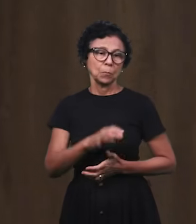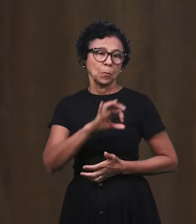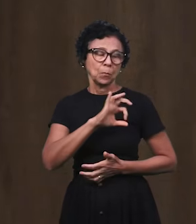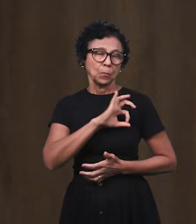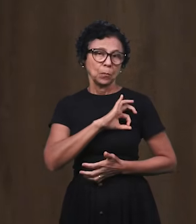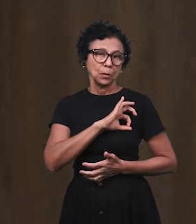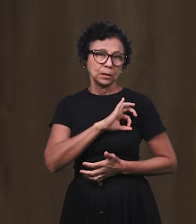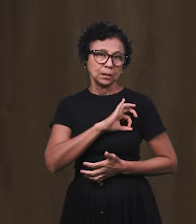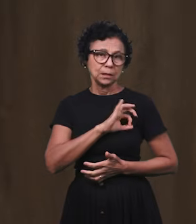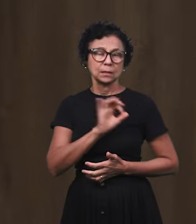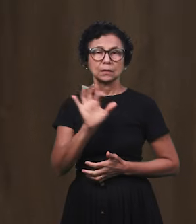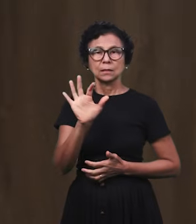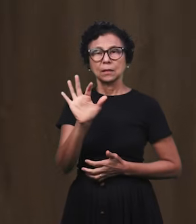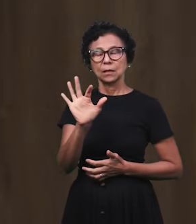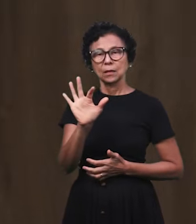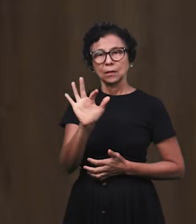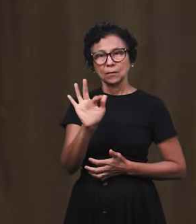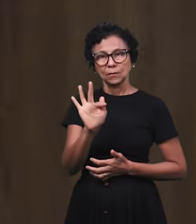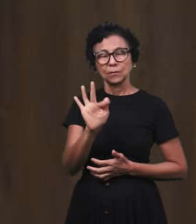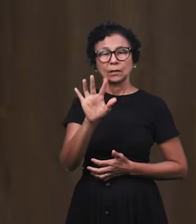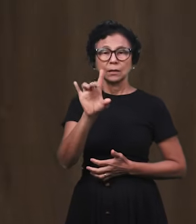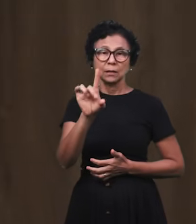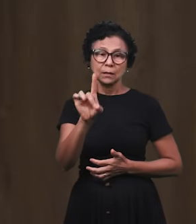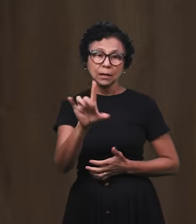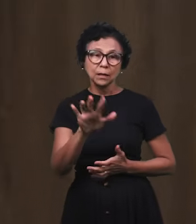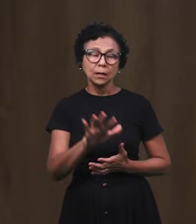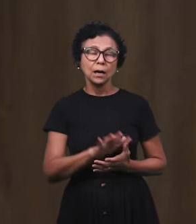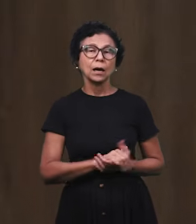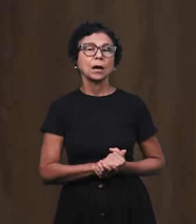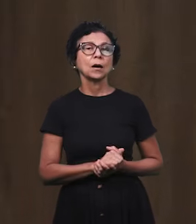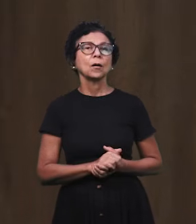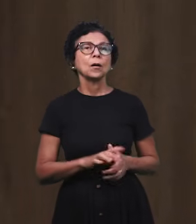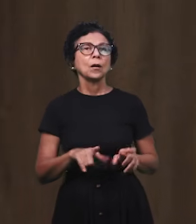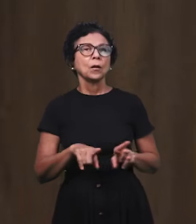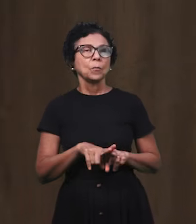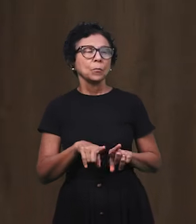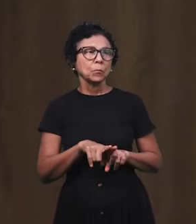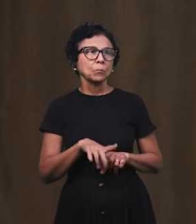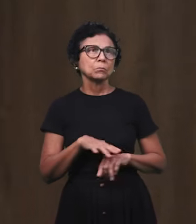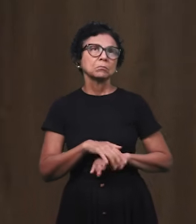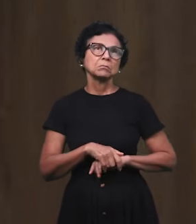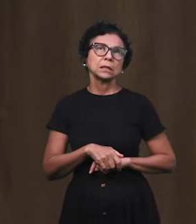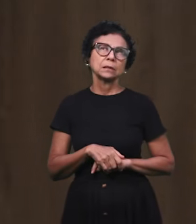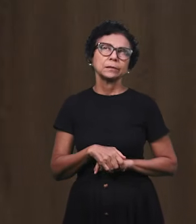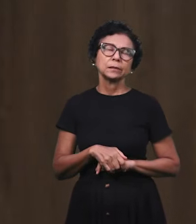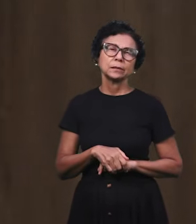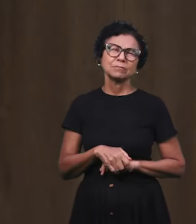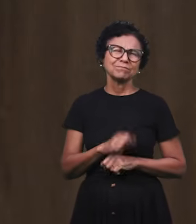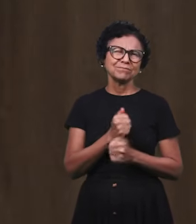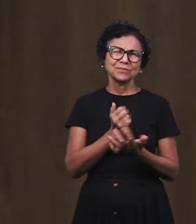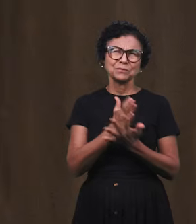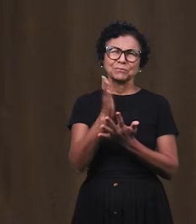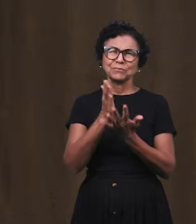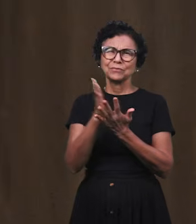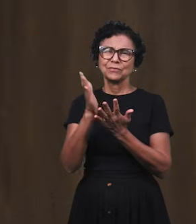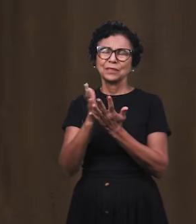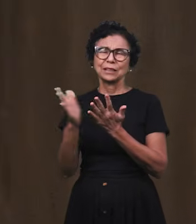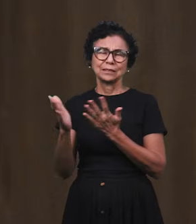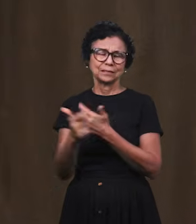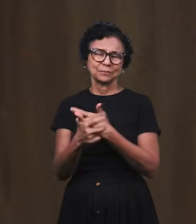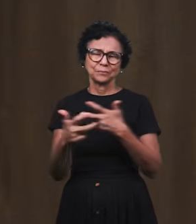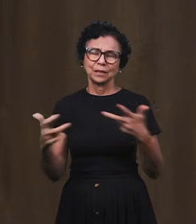num município. Tem, assim, diversas áreas que você pode atuar. E você pode trabalhar também dentro de